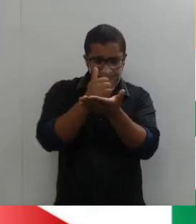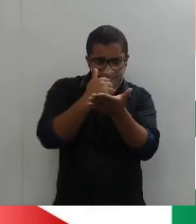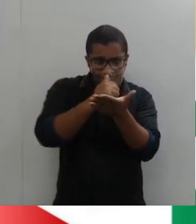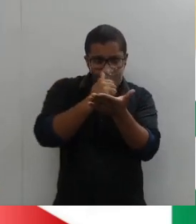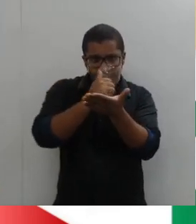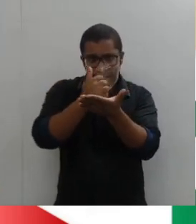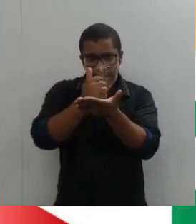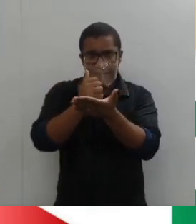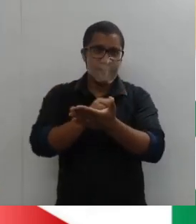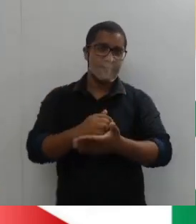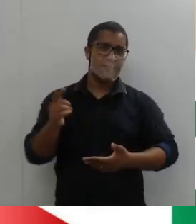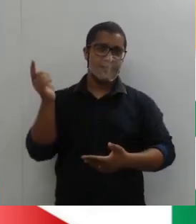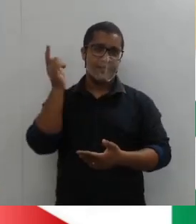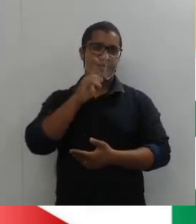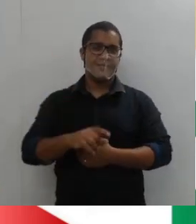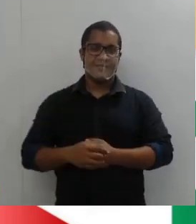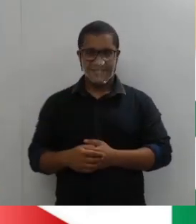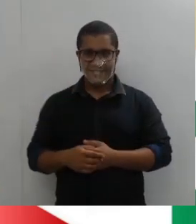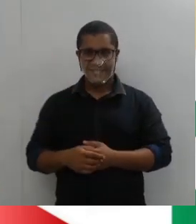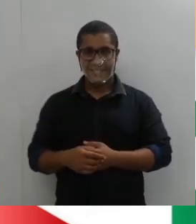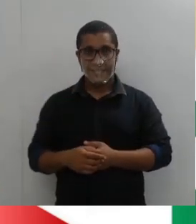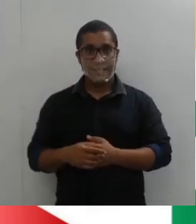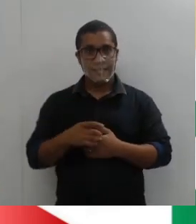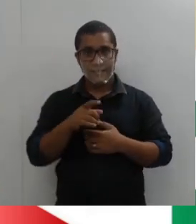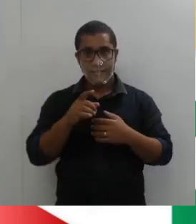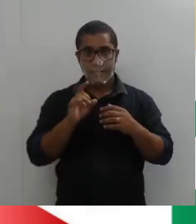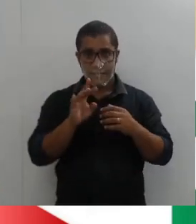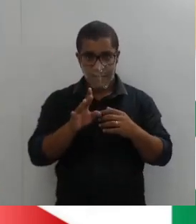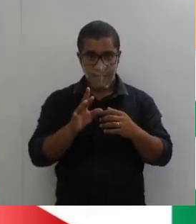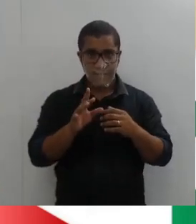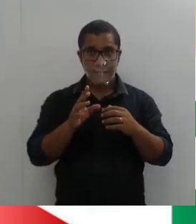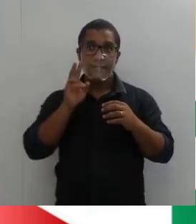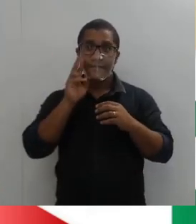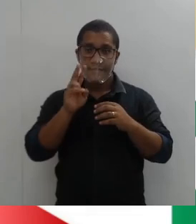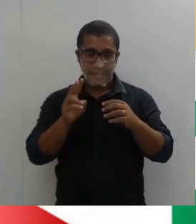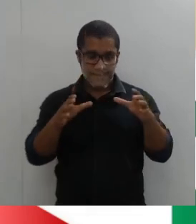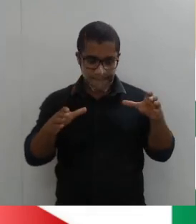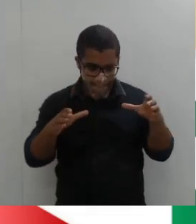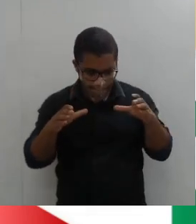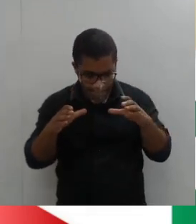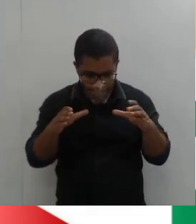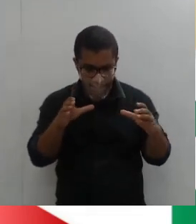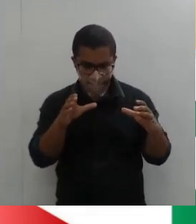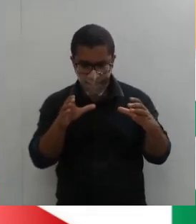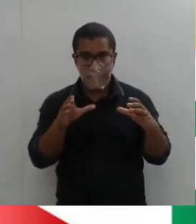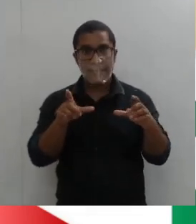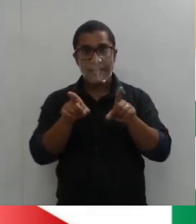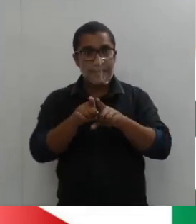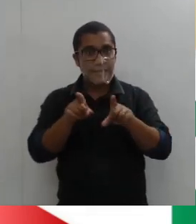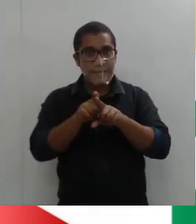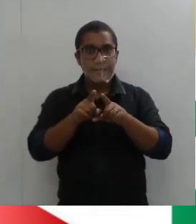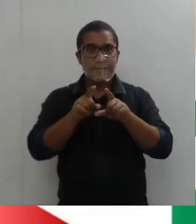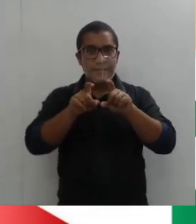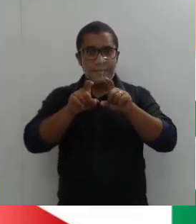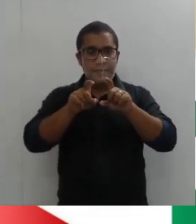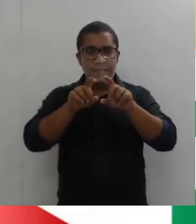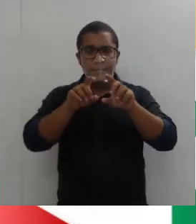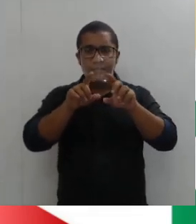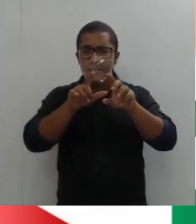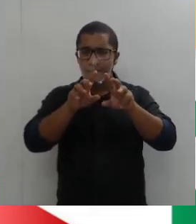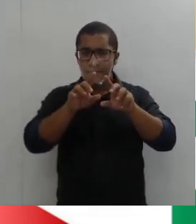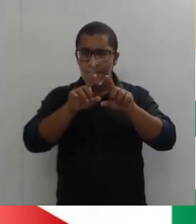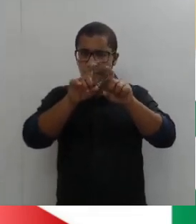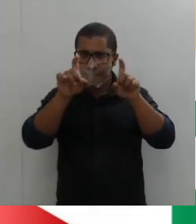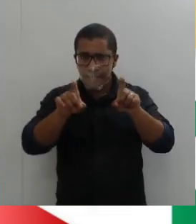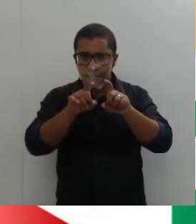da evolução desses consoles, não somente no aspecto físico, mas no aspecto do software mesmo, do